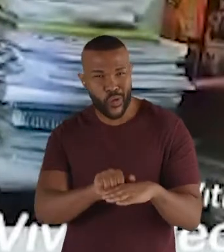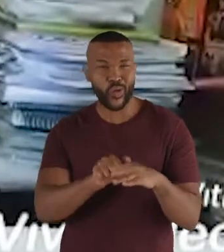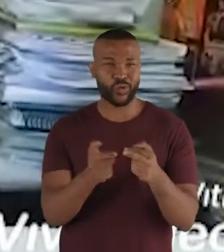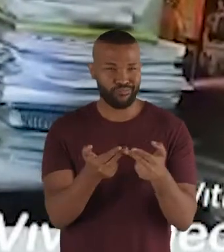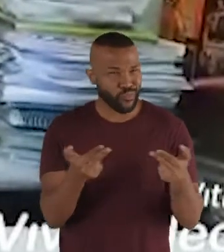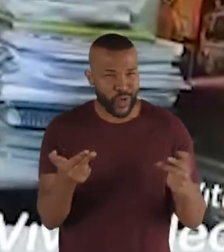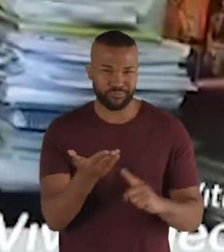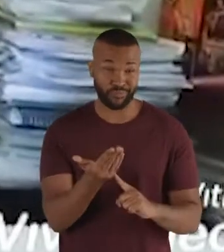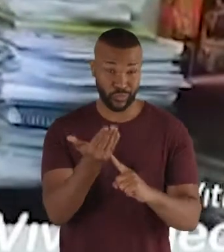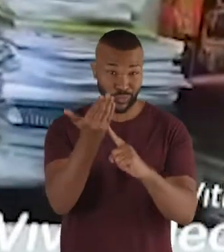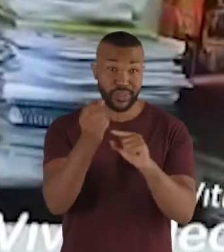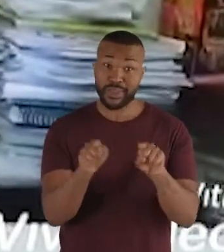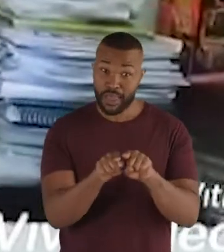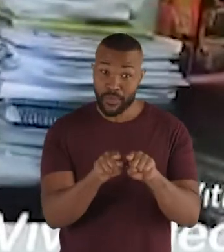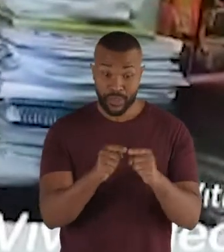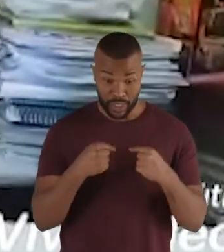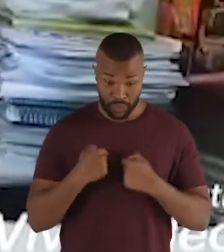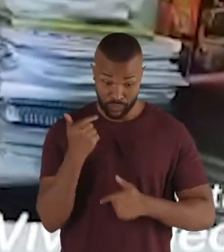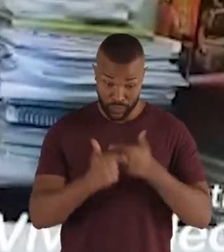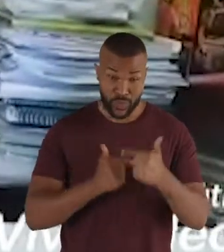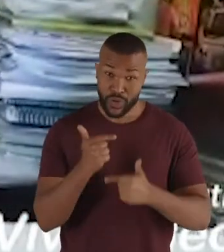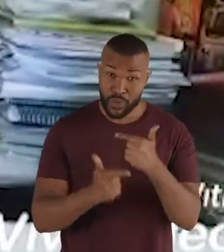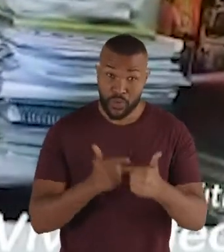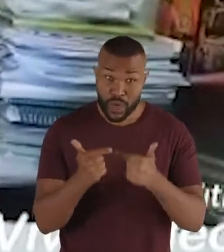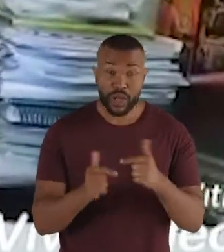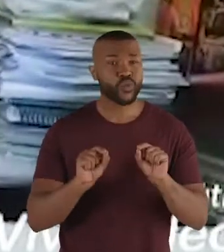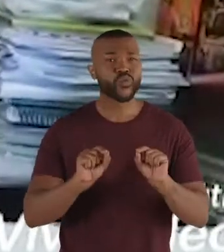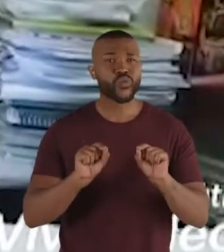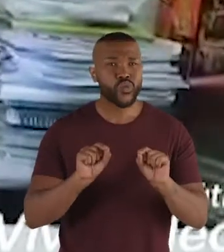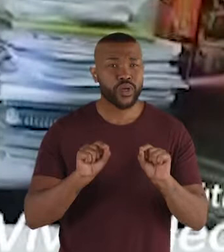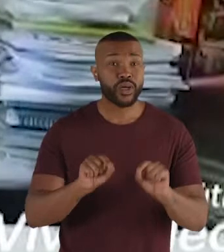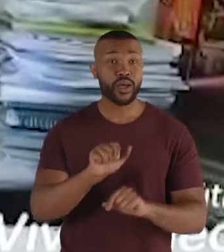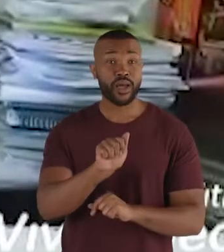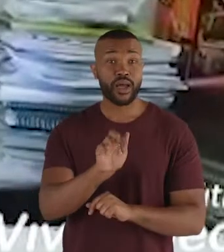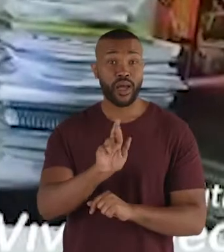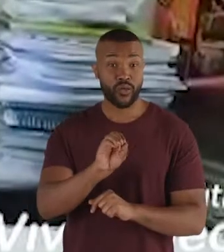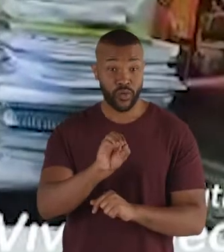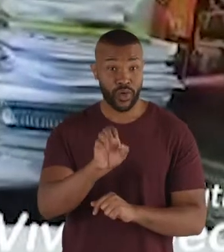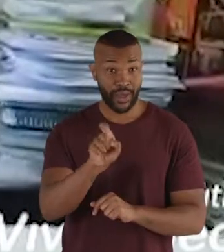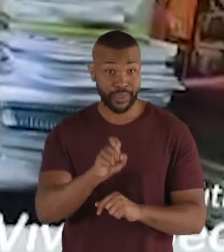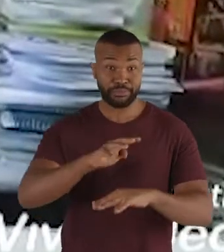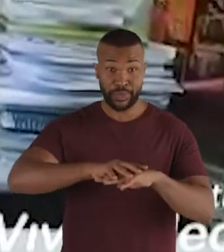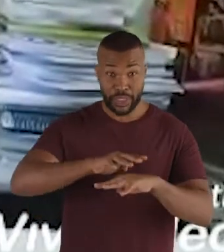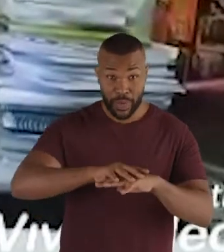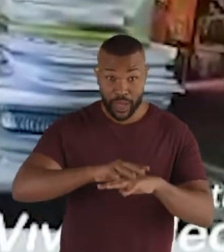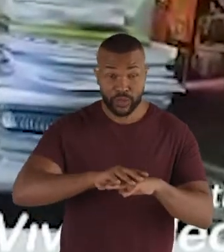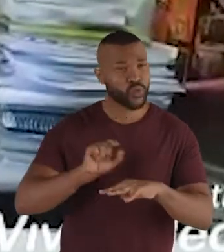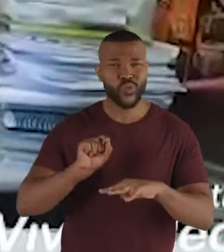outras tecnologias. Além disso, eu também tenho trabalhado com as questões da afroetnomatemática.